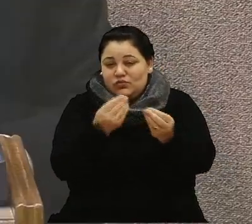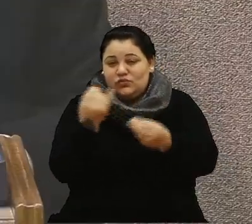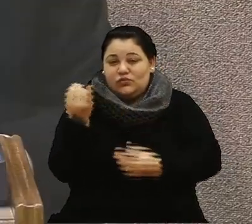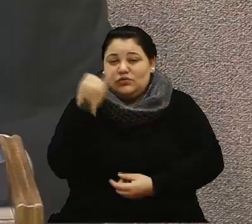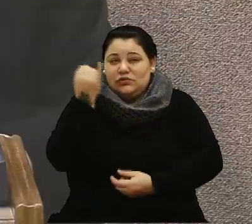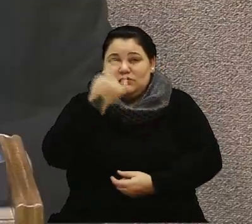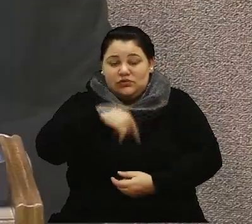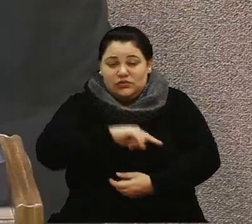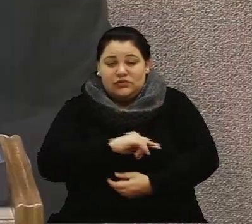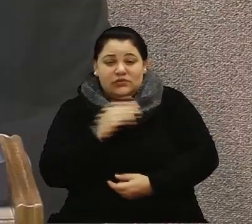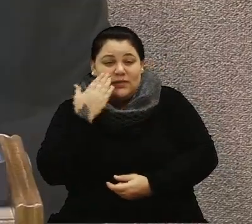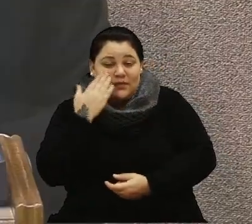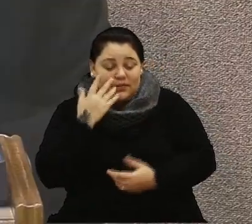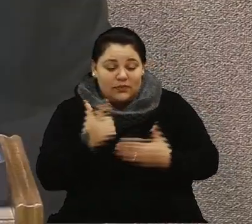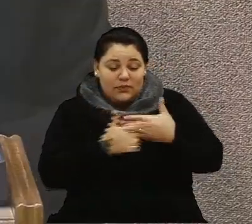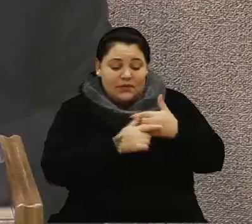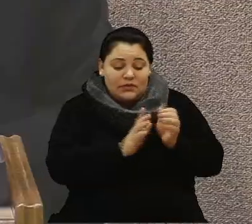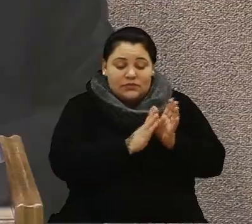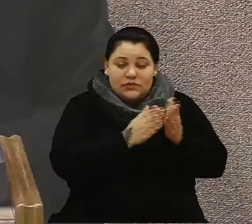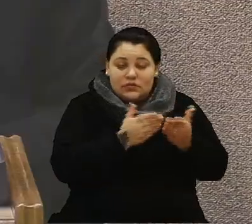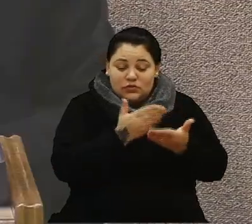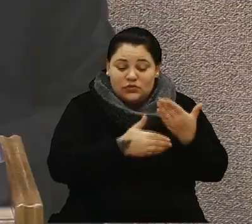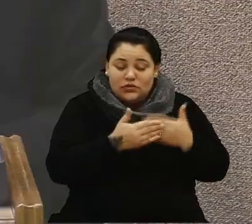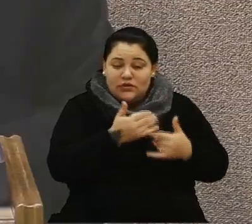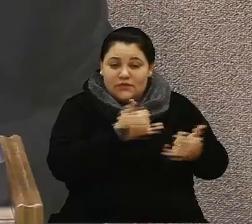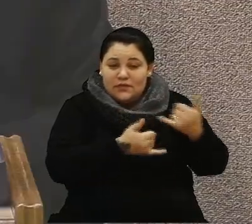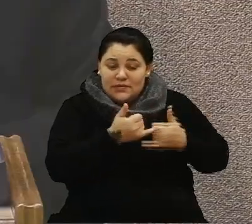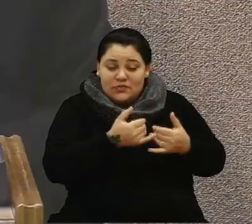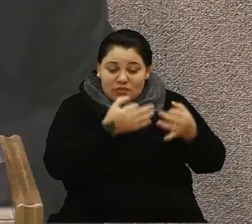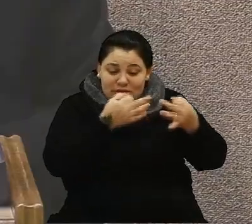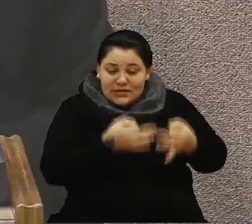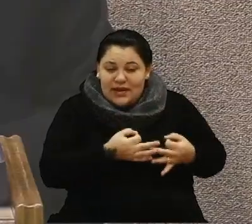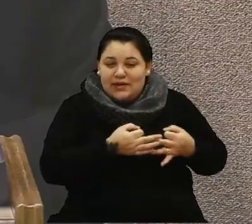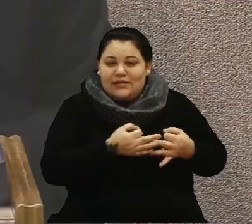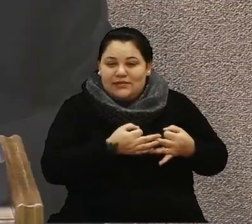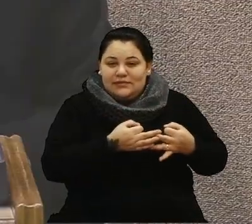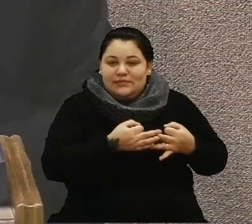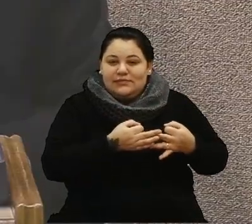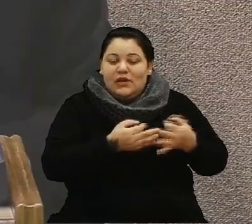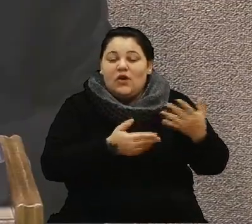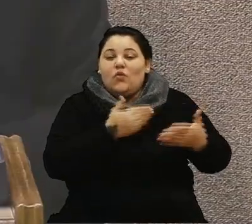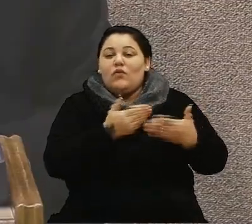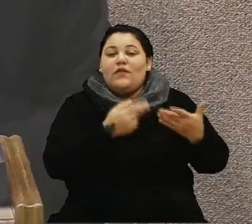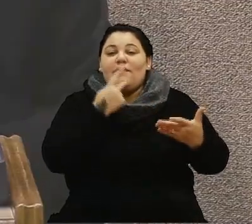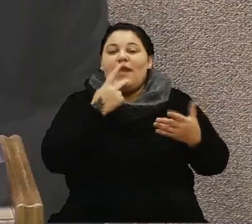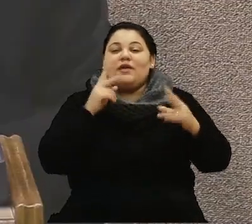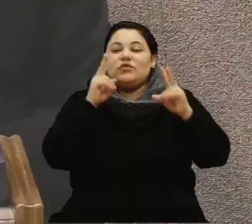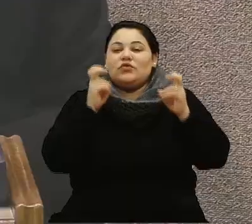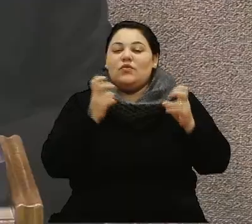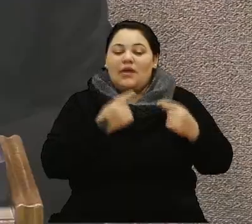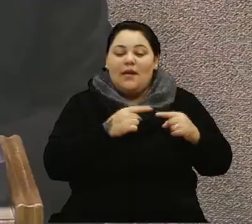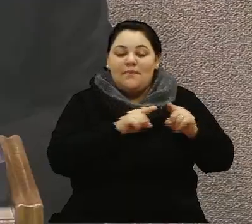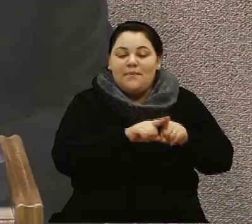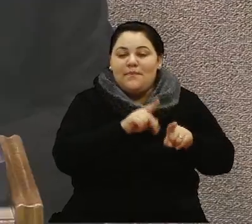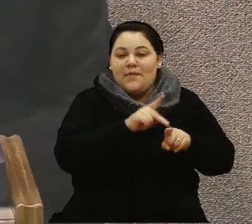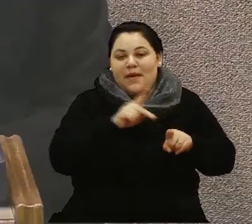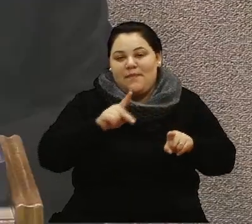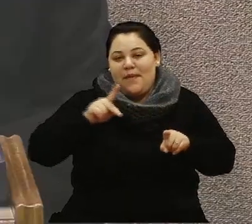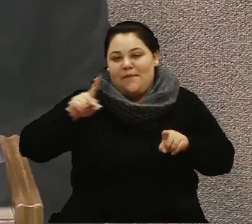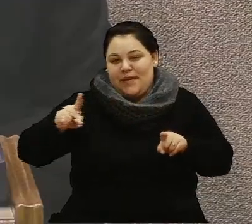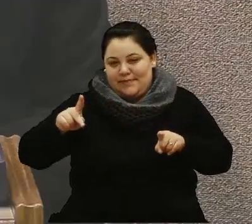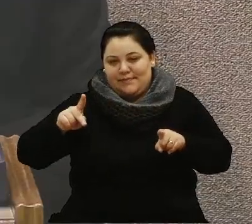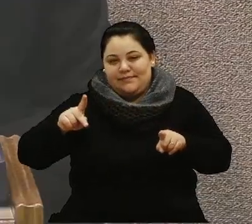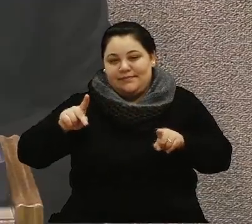tenhamos, enquanto comissão também, as informações corretas de quando vamos nos manifestar sobre a parceria público-privada